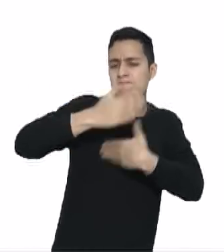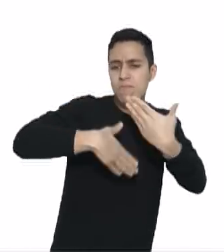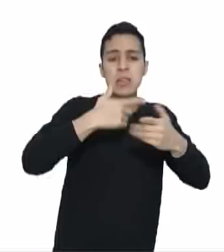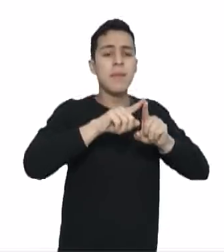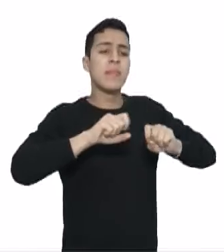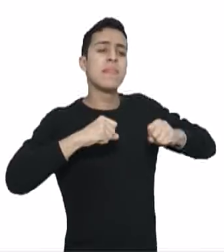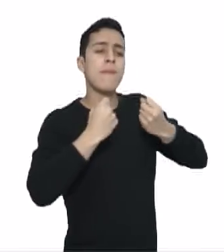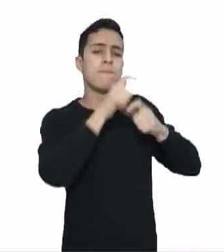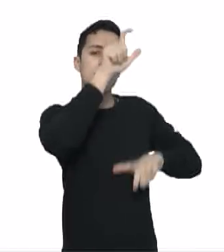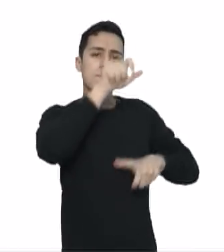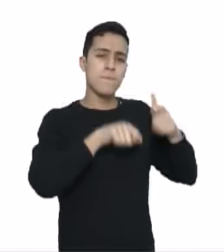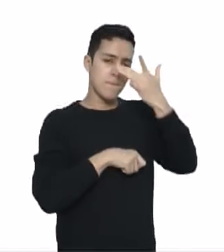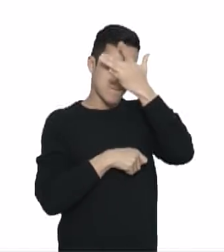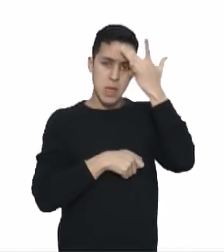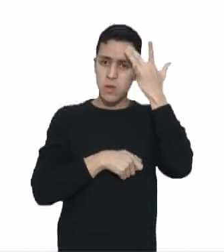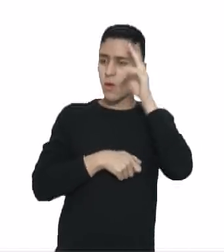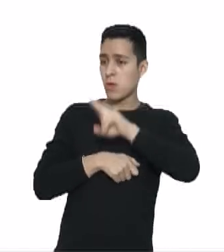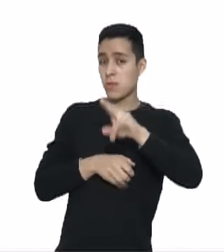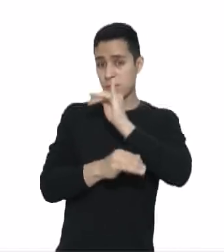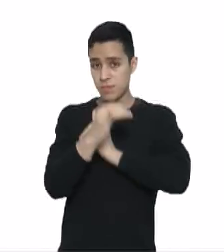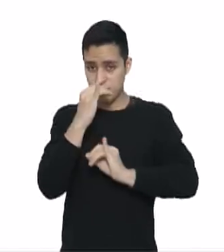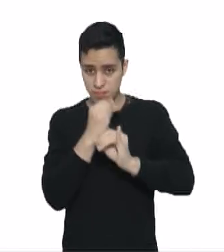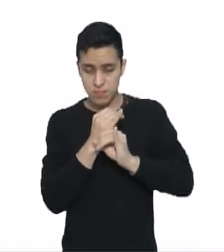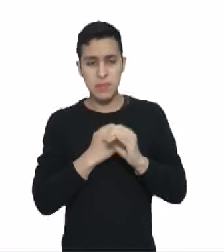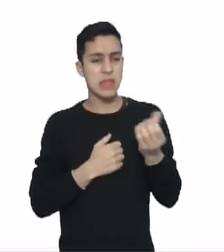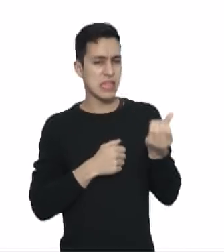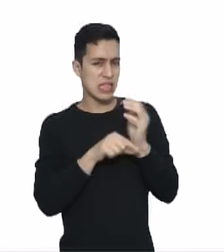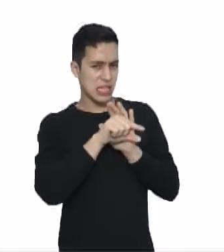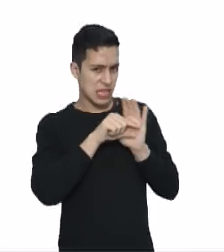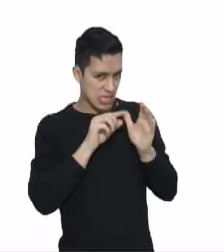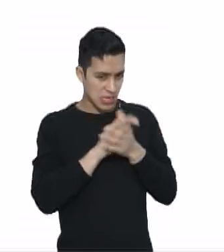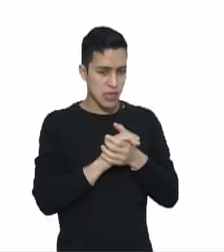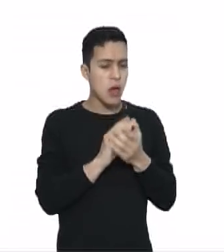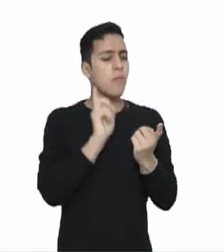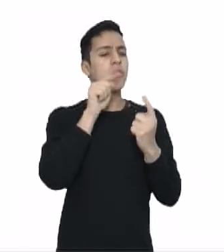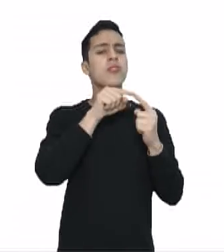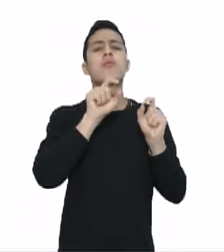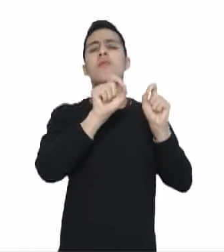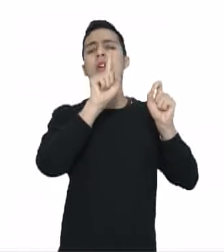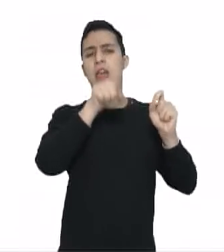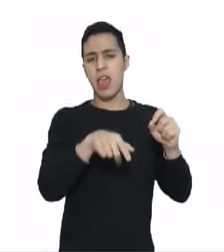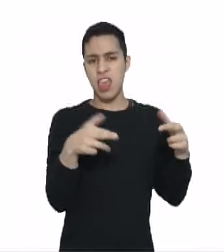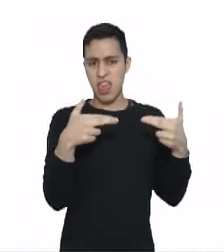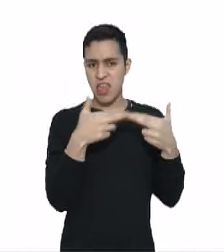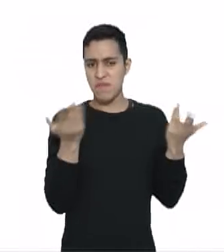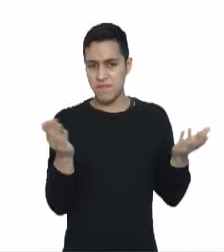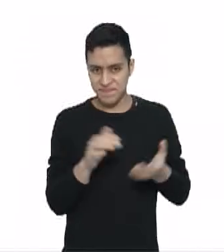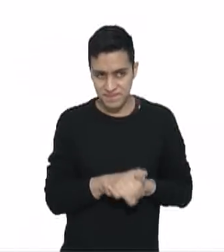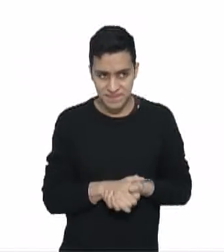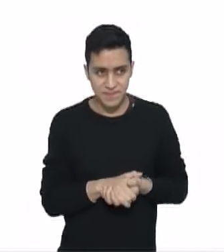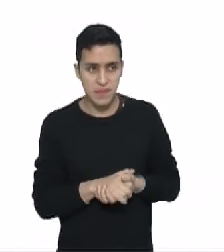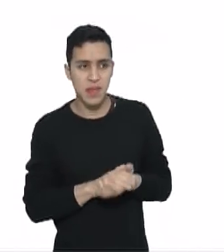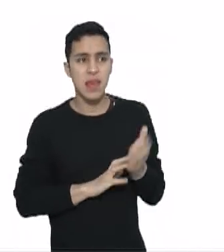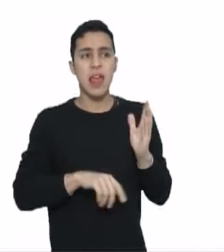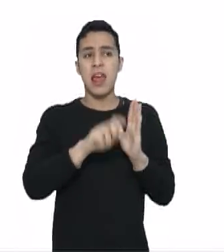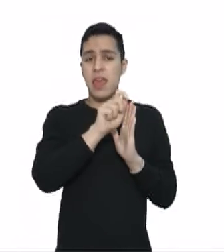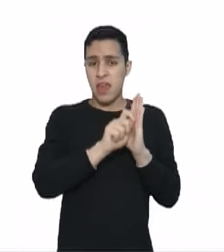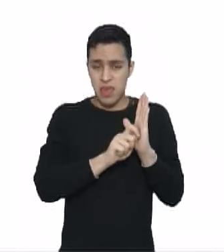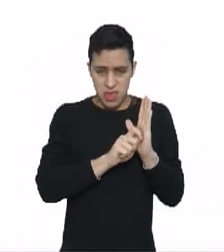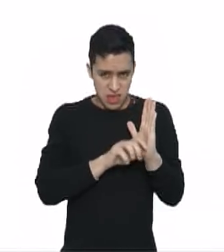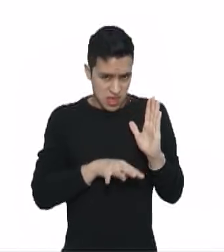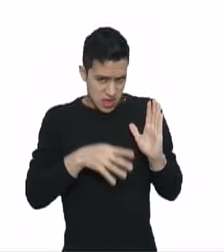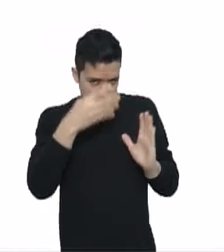consumidor. E, inciso 6º, a finalidade social da rede. Artigo 4º.